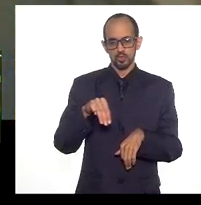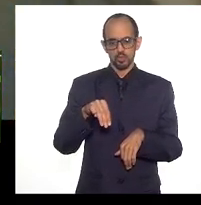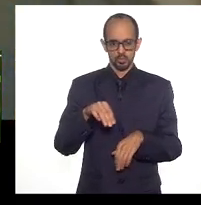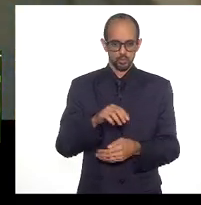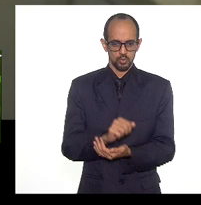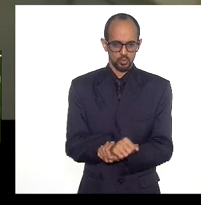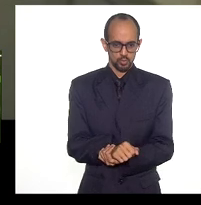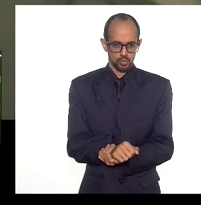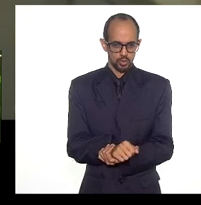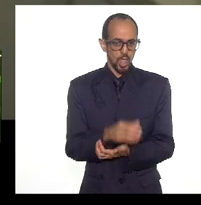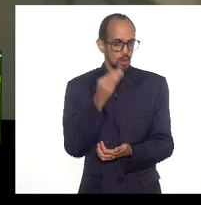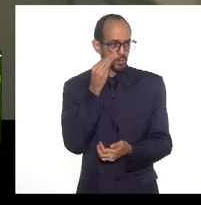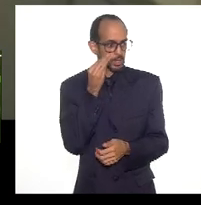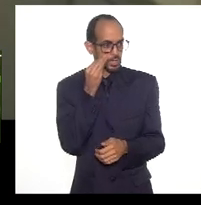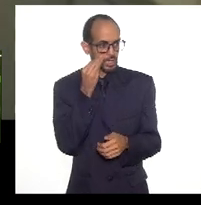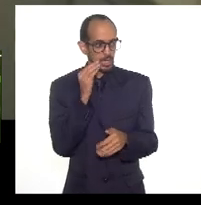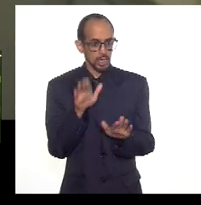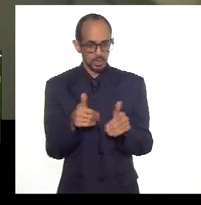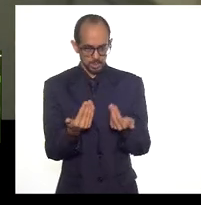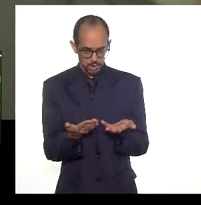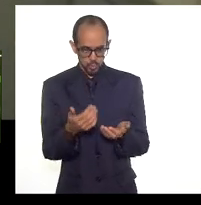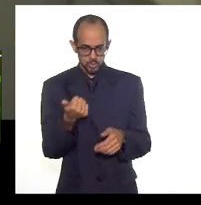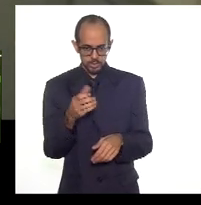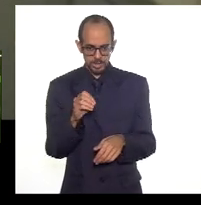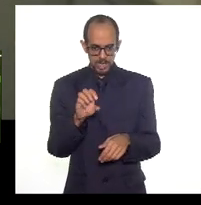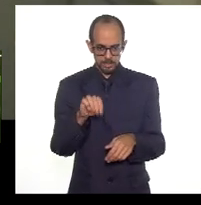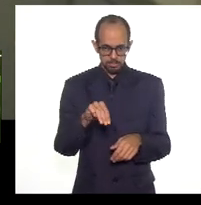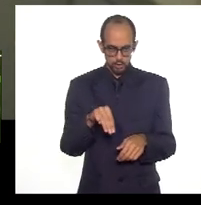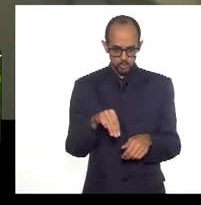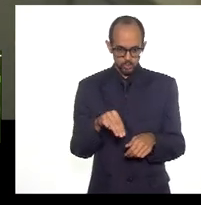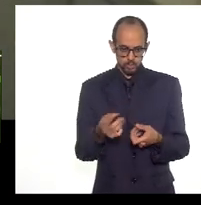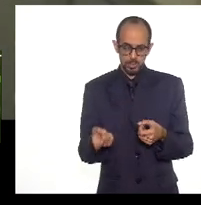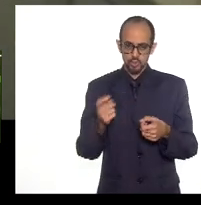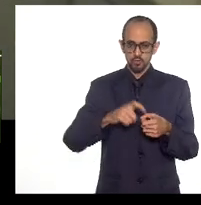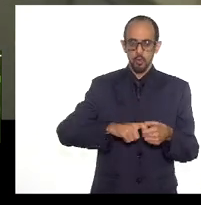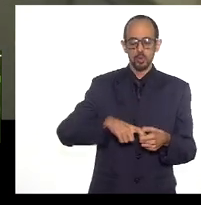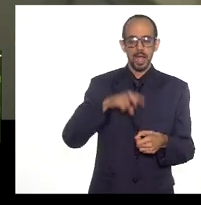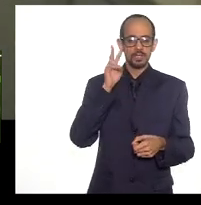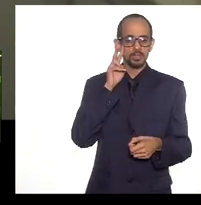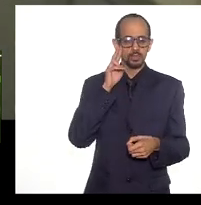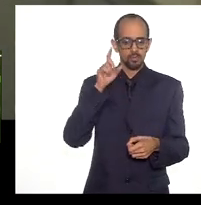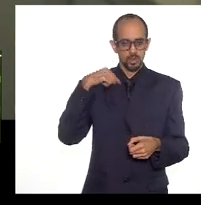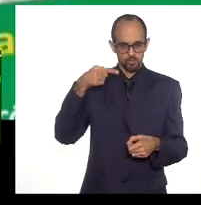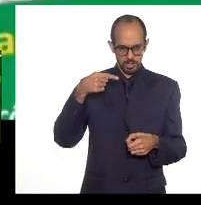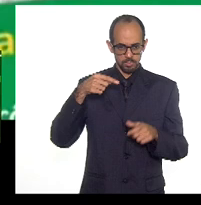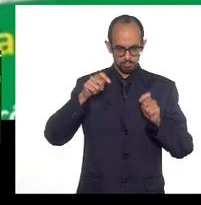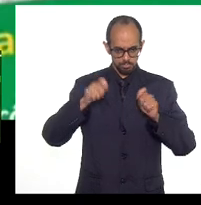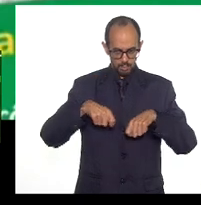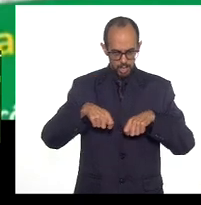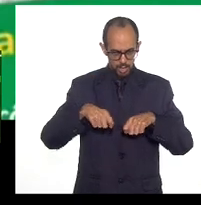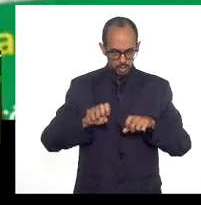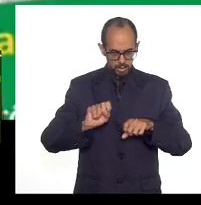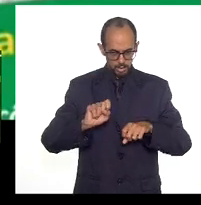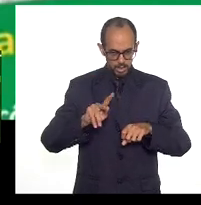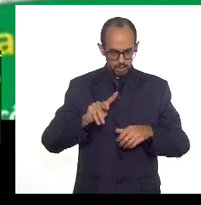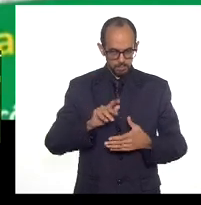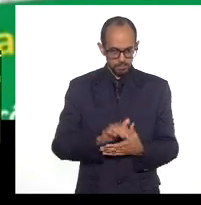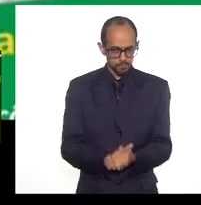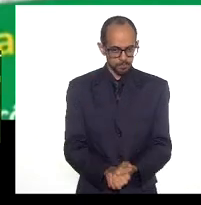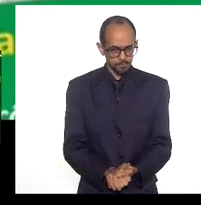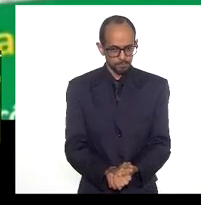esses 10 minutos para a gente concluir e depois voltar na segunda-feira. Pode ser, doutor? Claro. Então, vamos